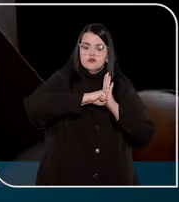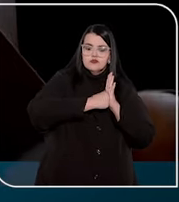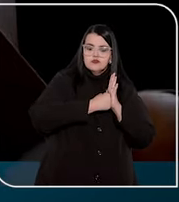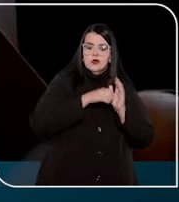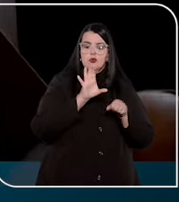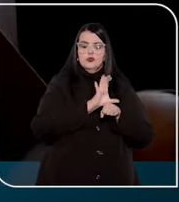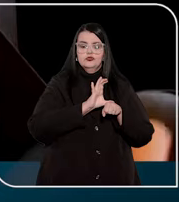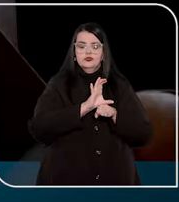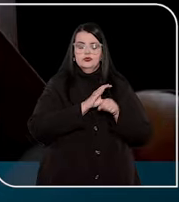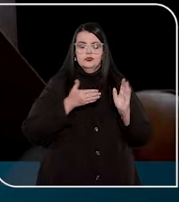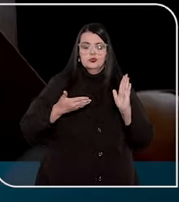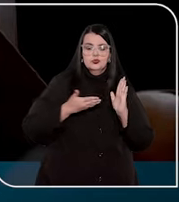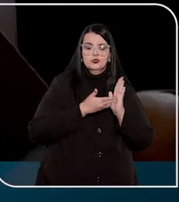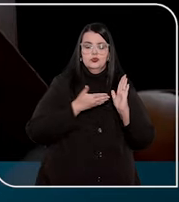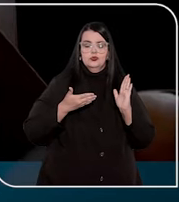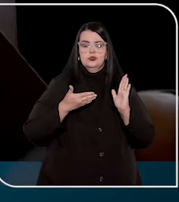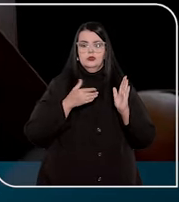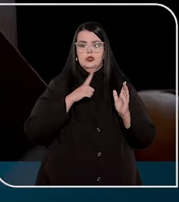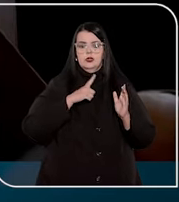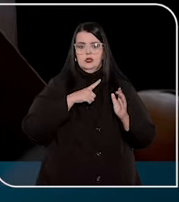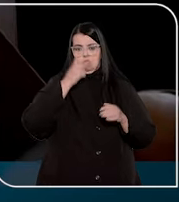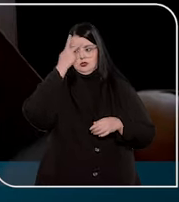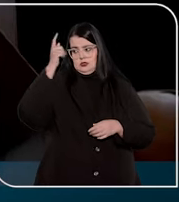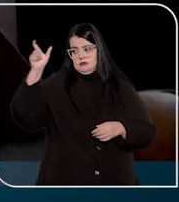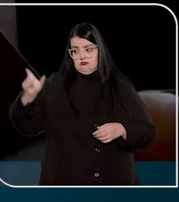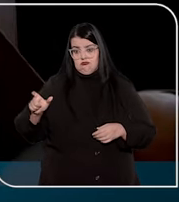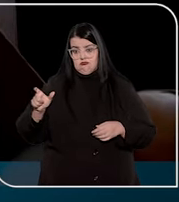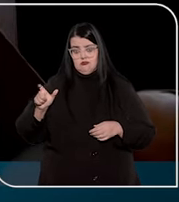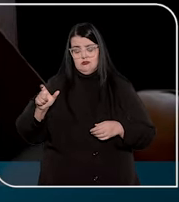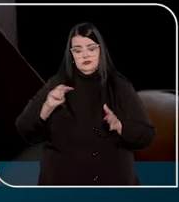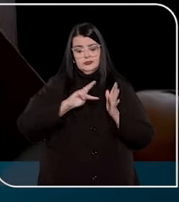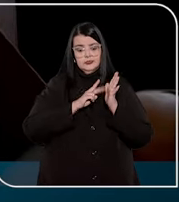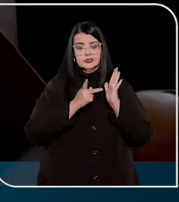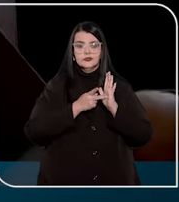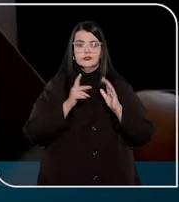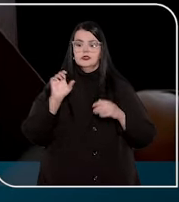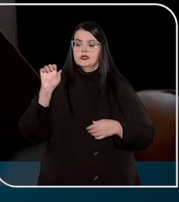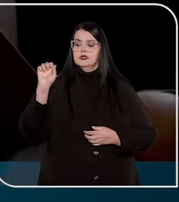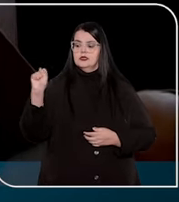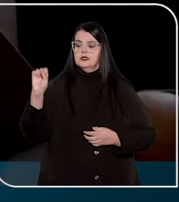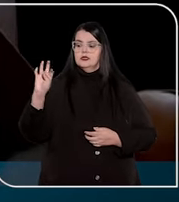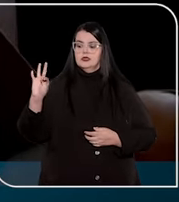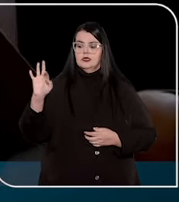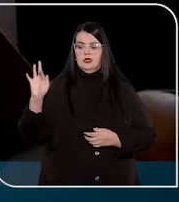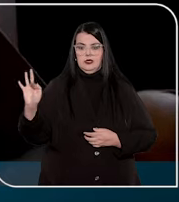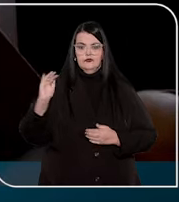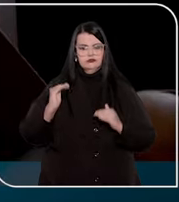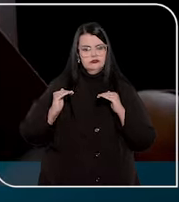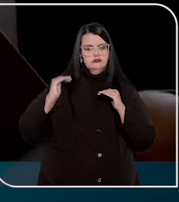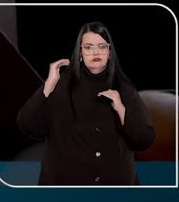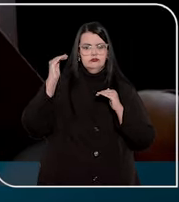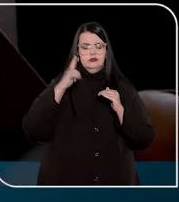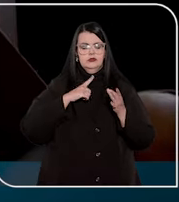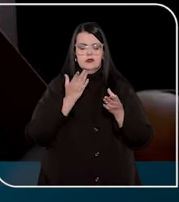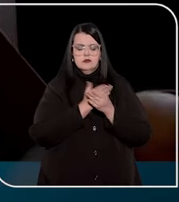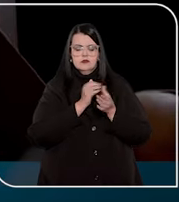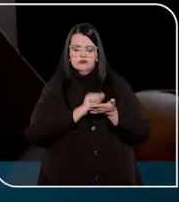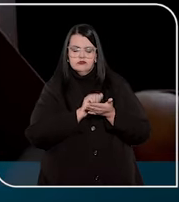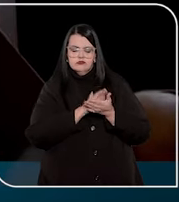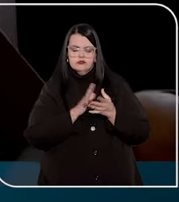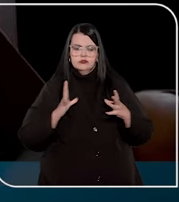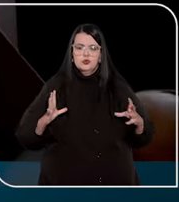constitucional da forma como o Constituinte definiu. E é claro que o Supremo só consegue fazer uma gestão do acervo de processos dele